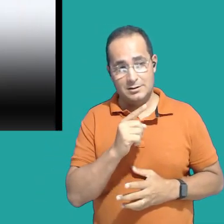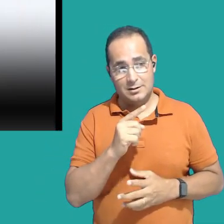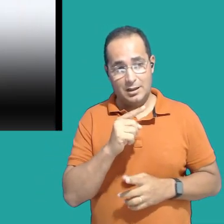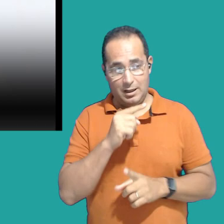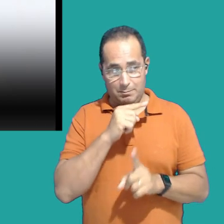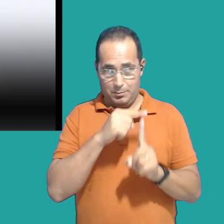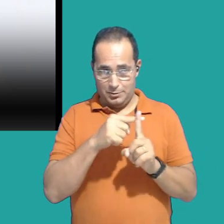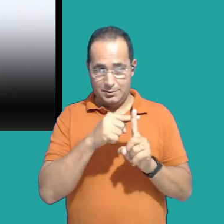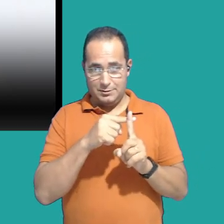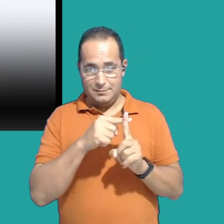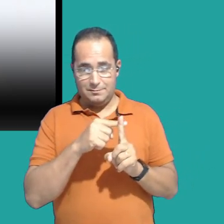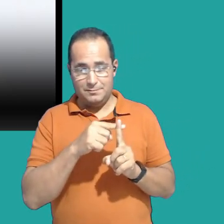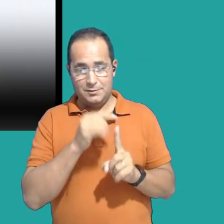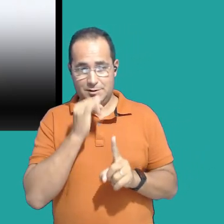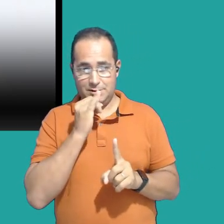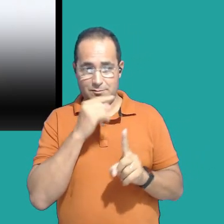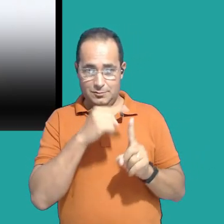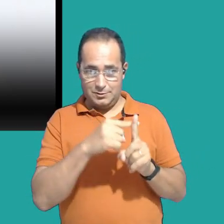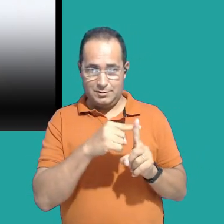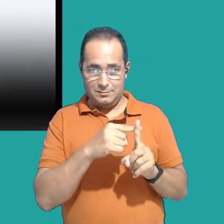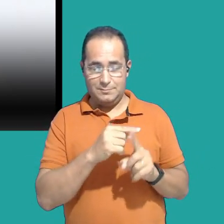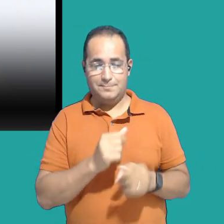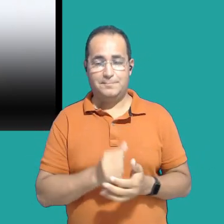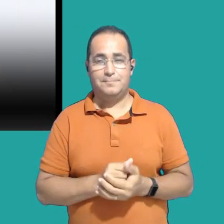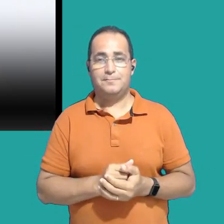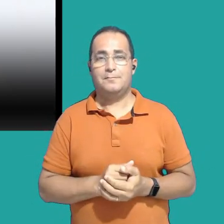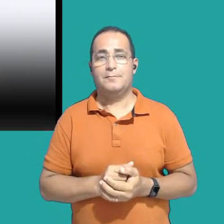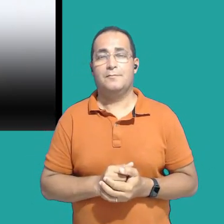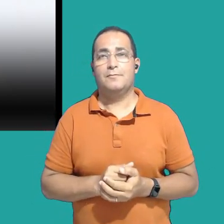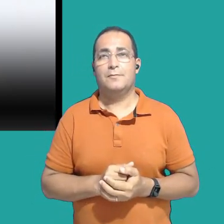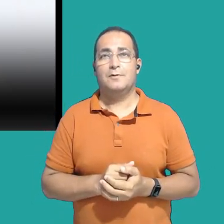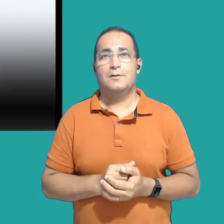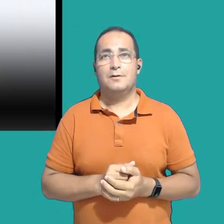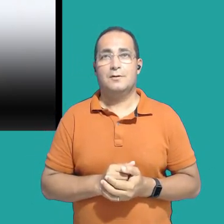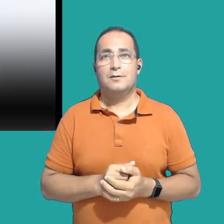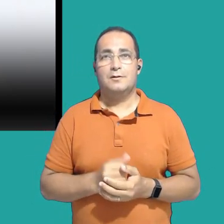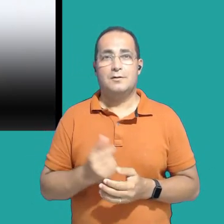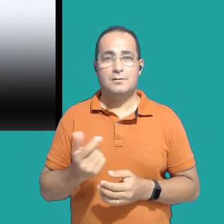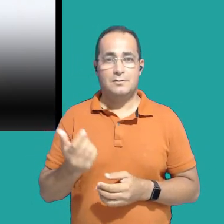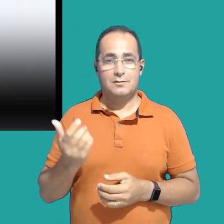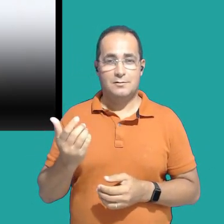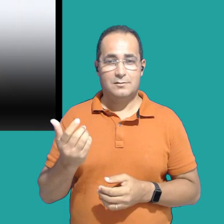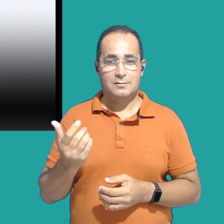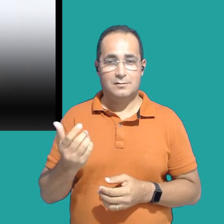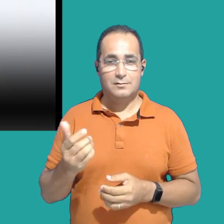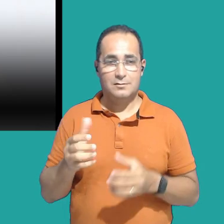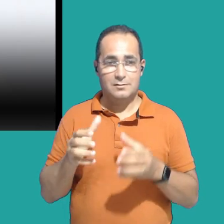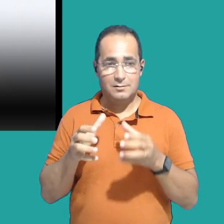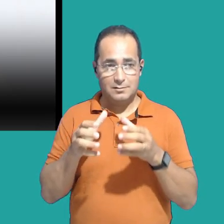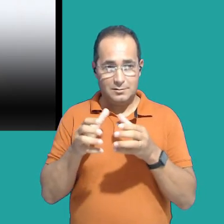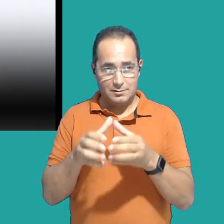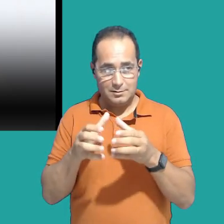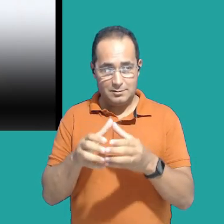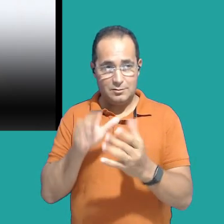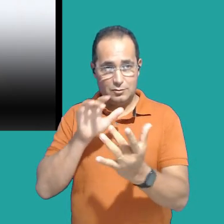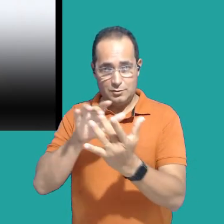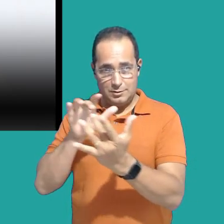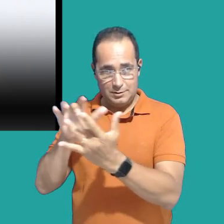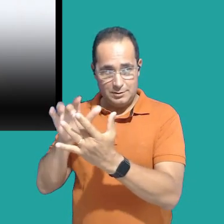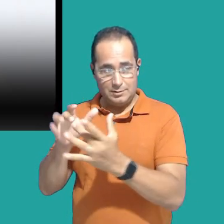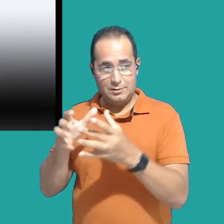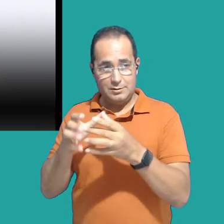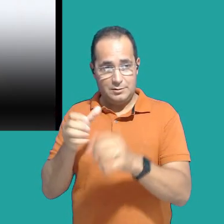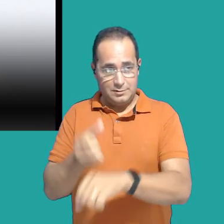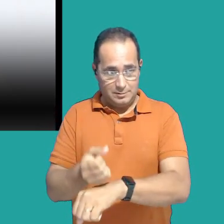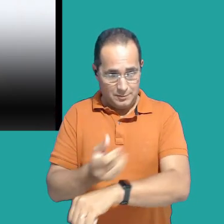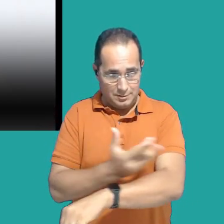com a positiva, o exemplo positivo. Então, um que me marcou, já que a gente está falando de